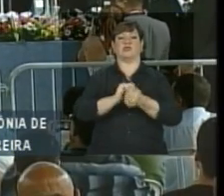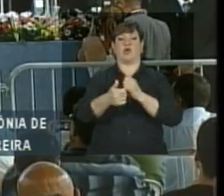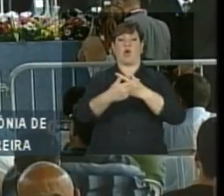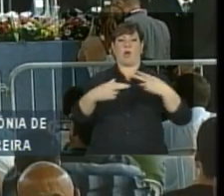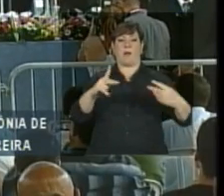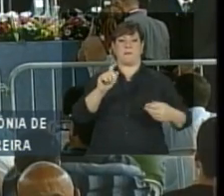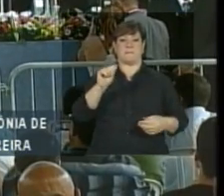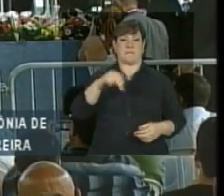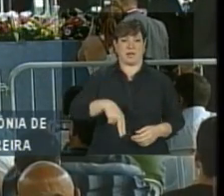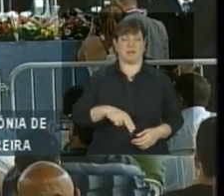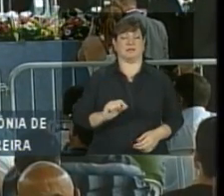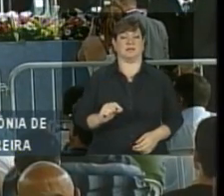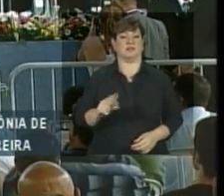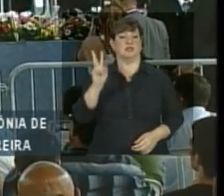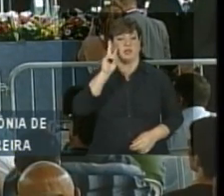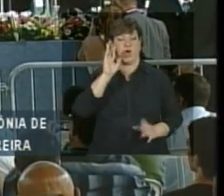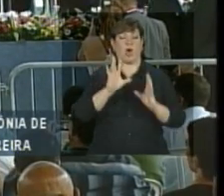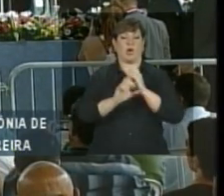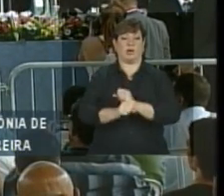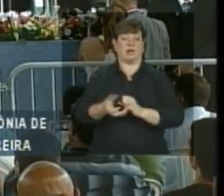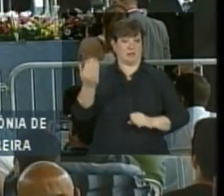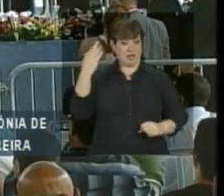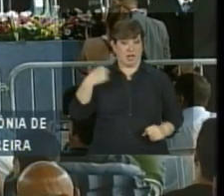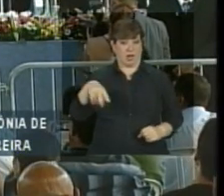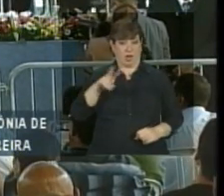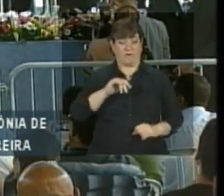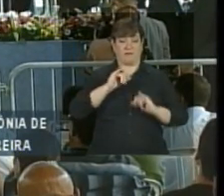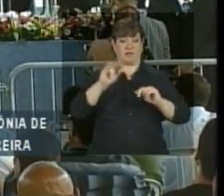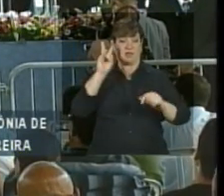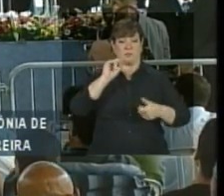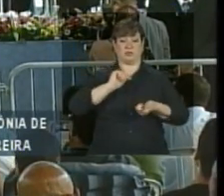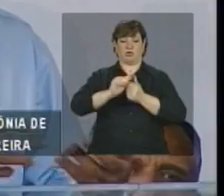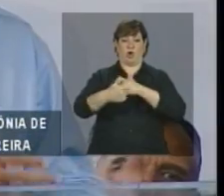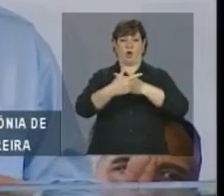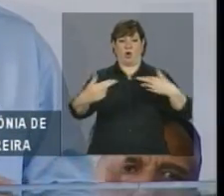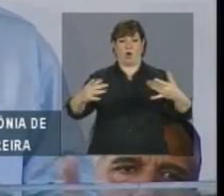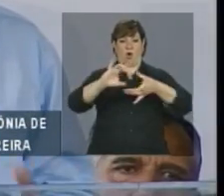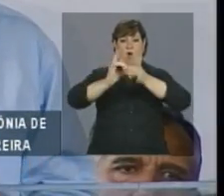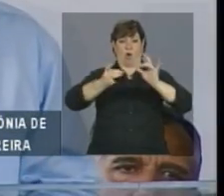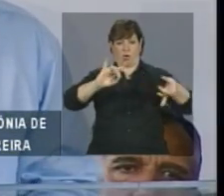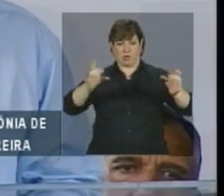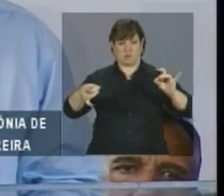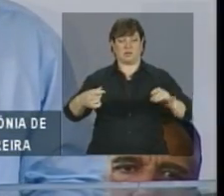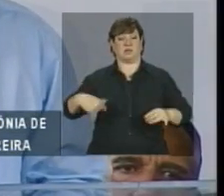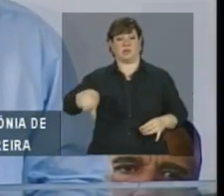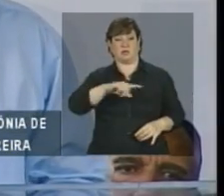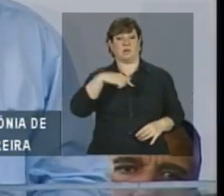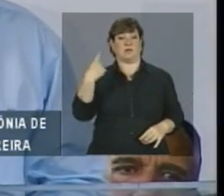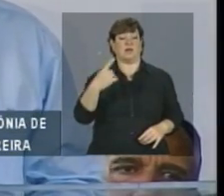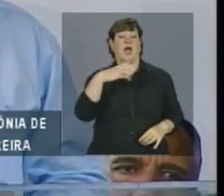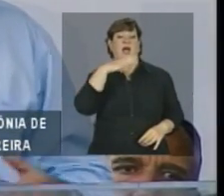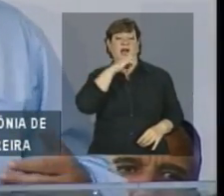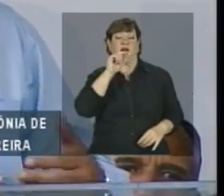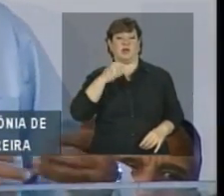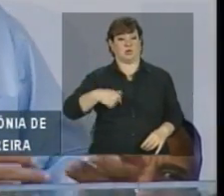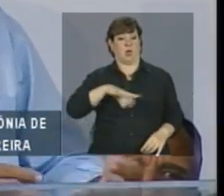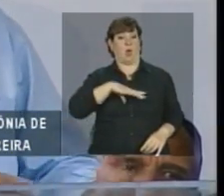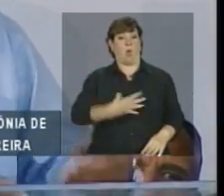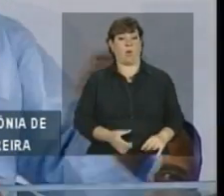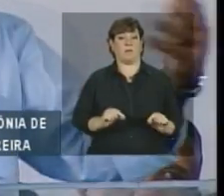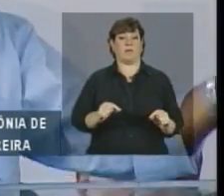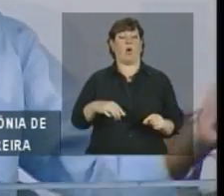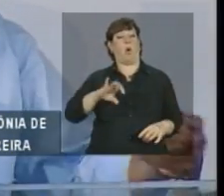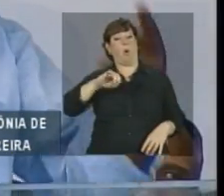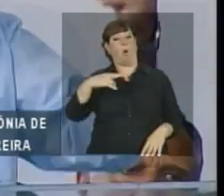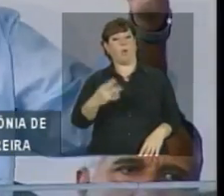história. Quando nós lançamos a nossa campanha aos Jogos Olímpicos, achavam que era uma ousadia do Rio de Janeiro, ou iríamos pagar o mico